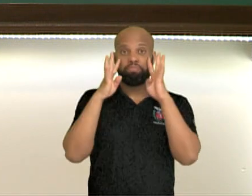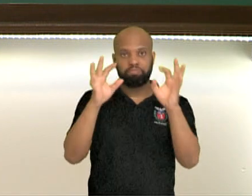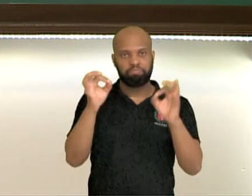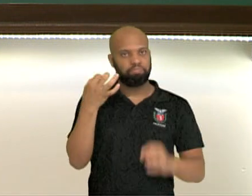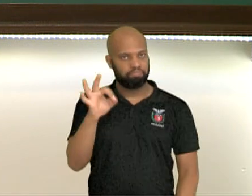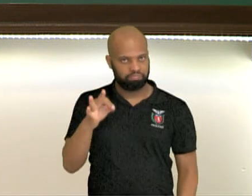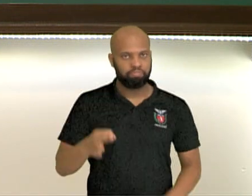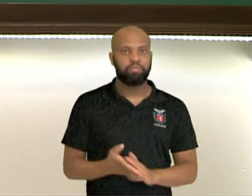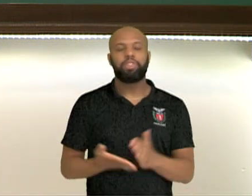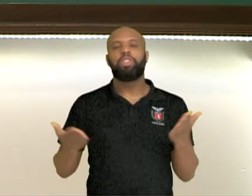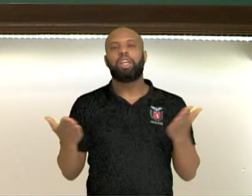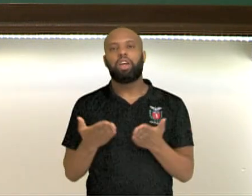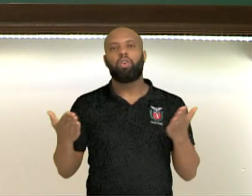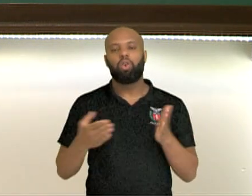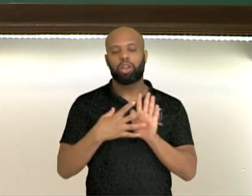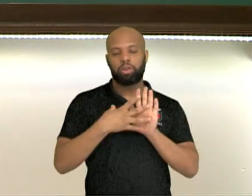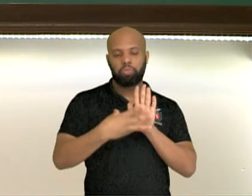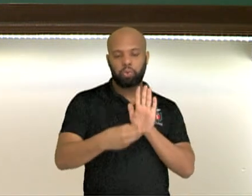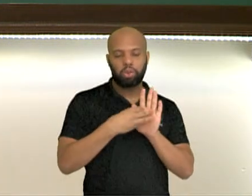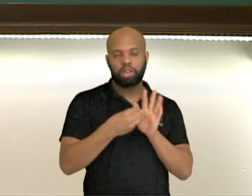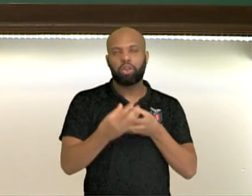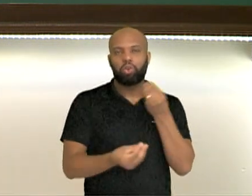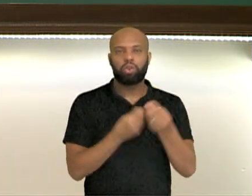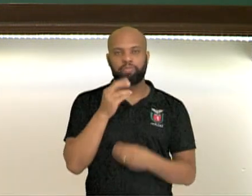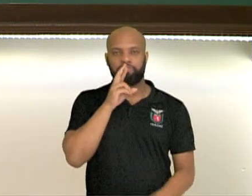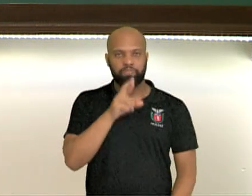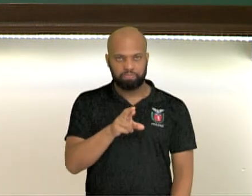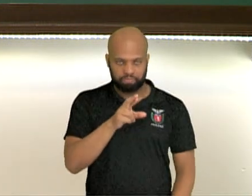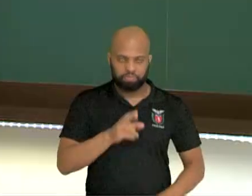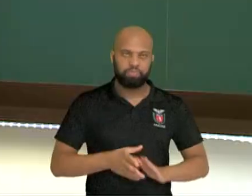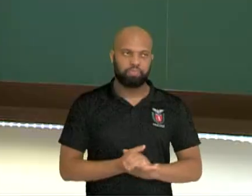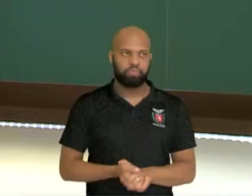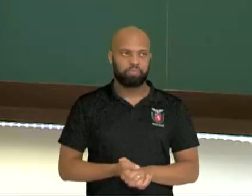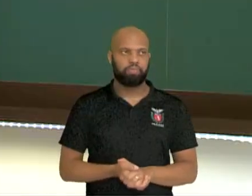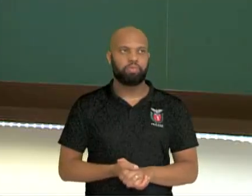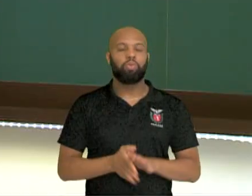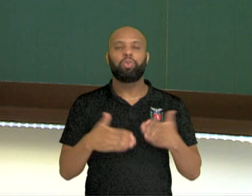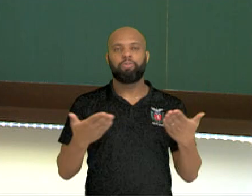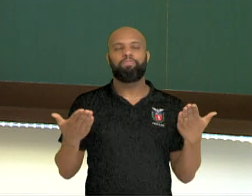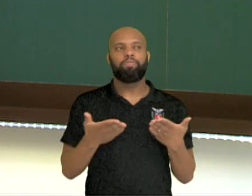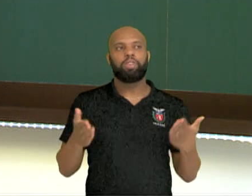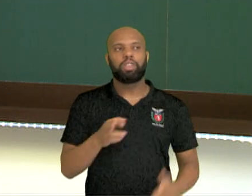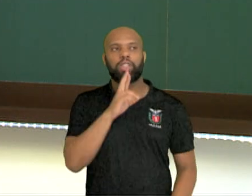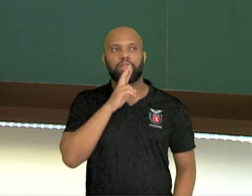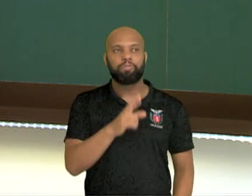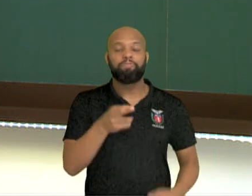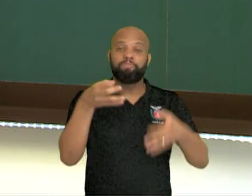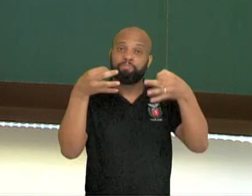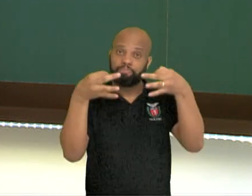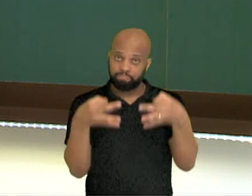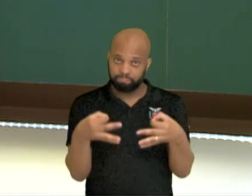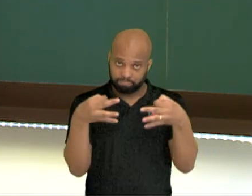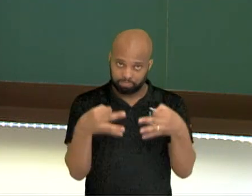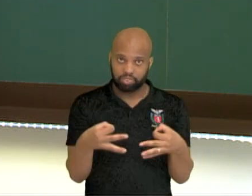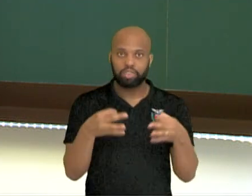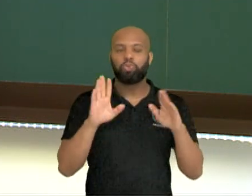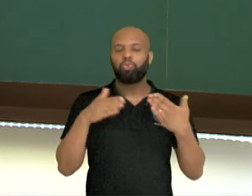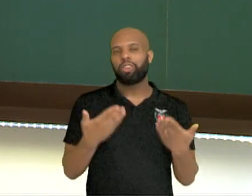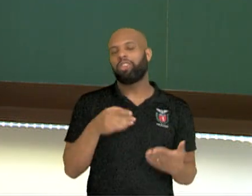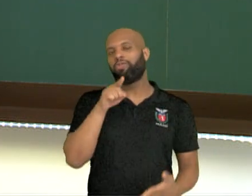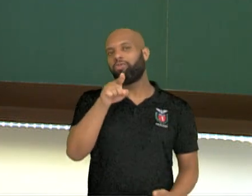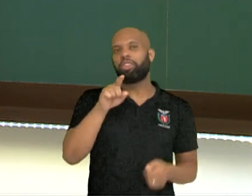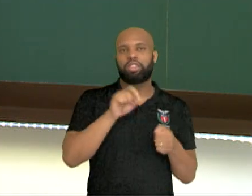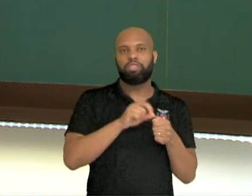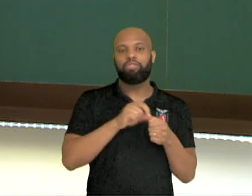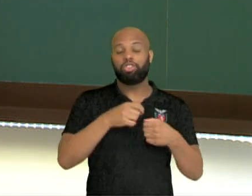vocês. Vamos ao modelo de resposta agora. Uma resposta correta, ainda que você tenha feito de